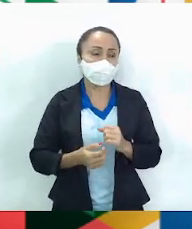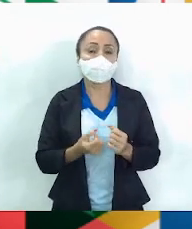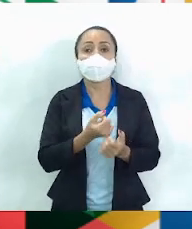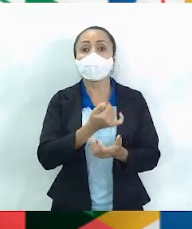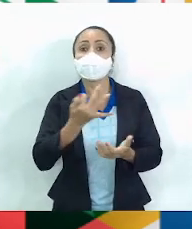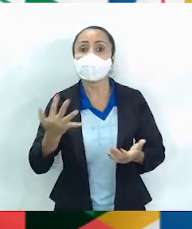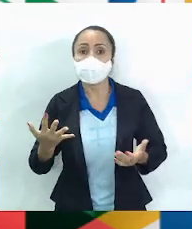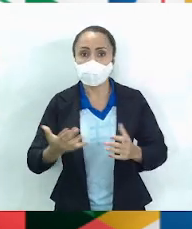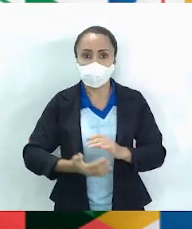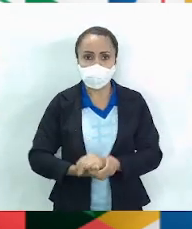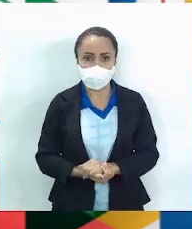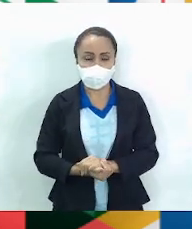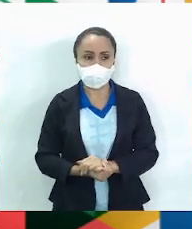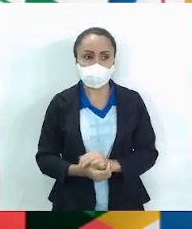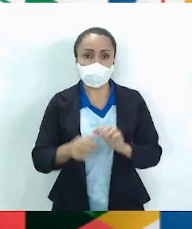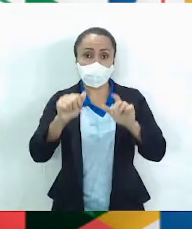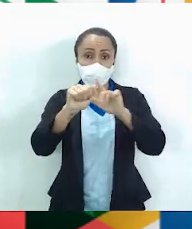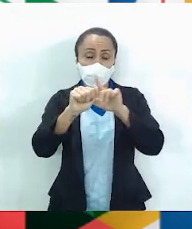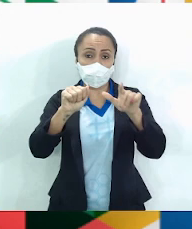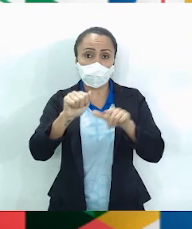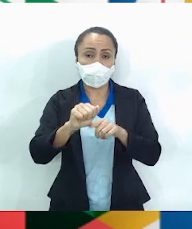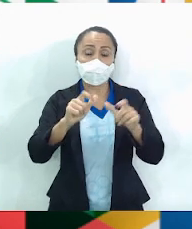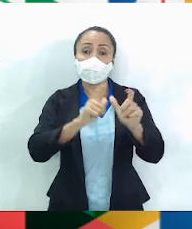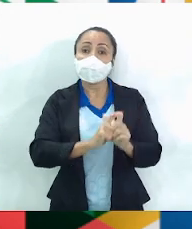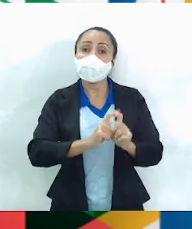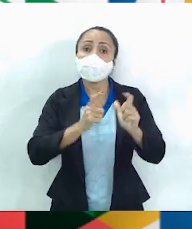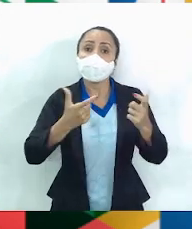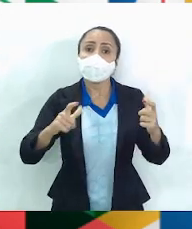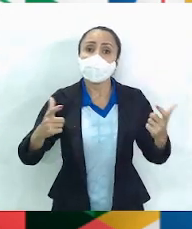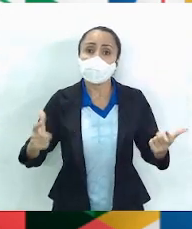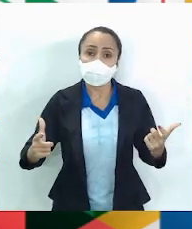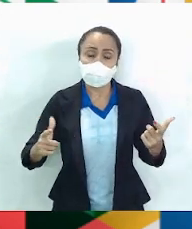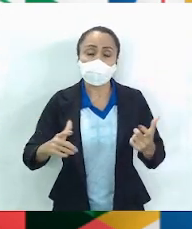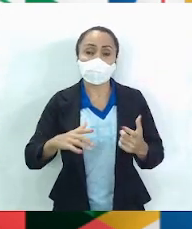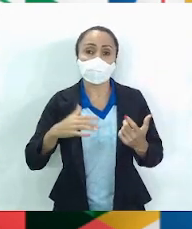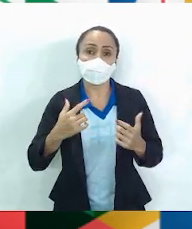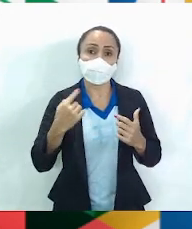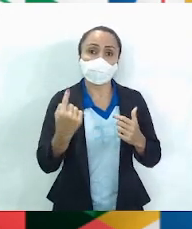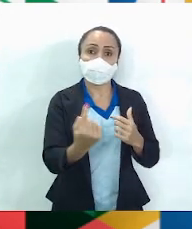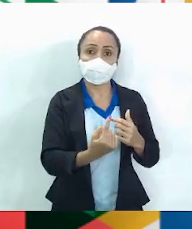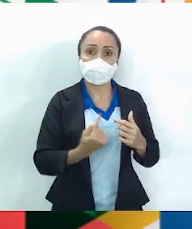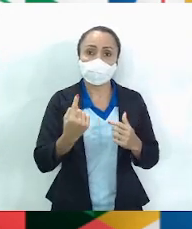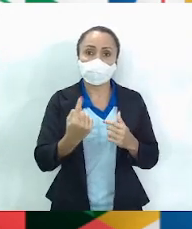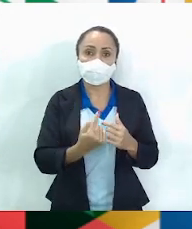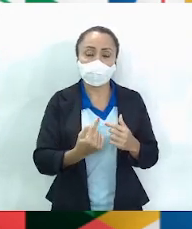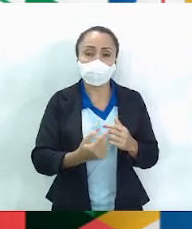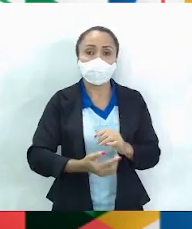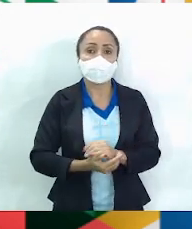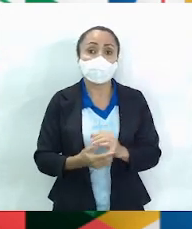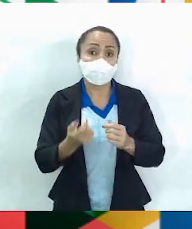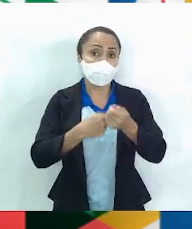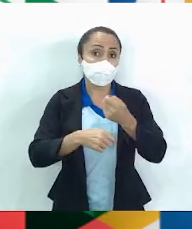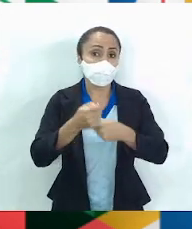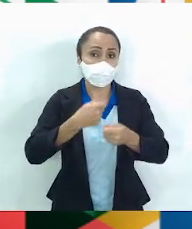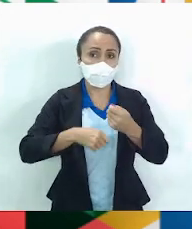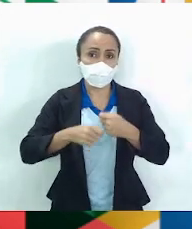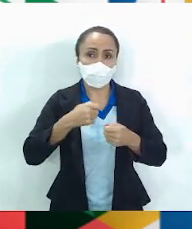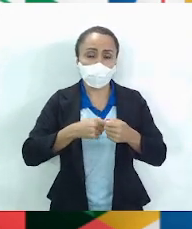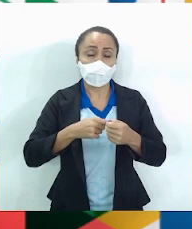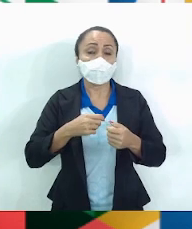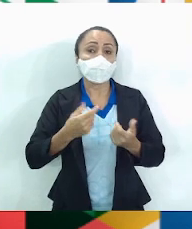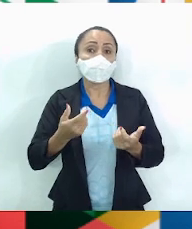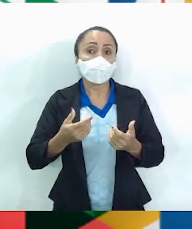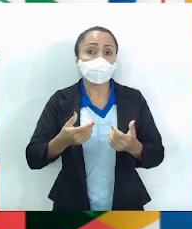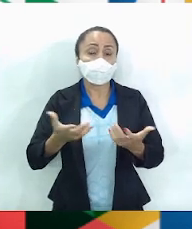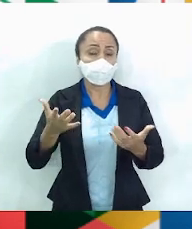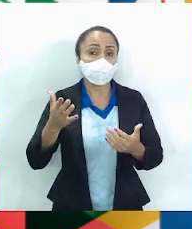foram? A. Que ampliaram o isolacionismo e autossuficiência da economia